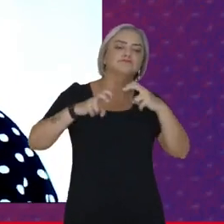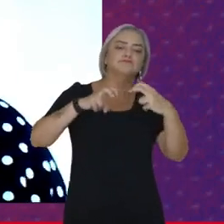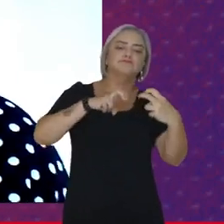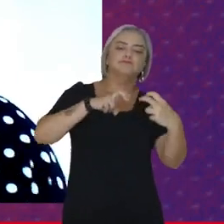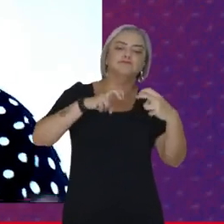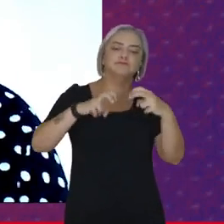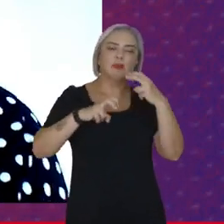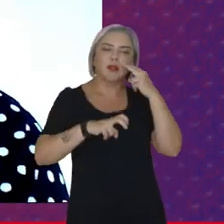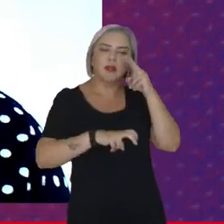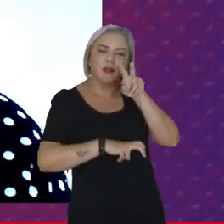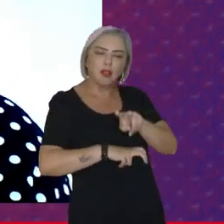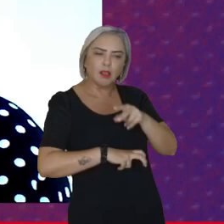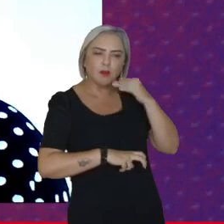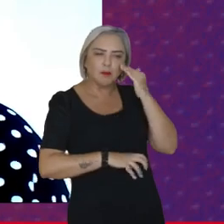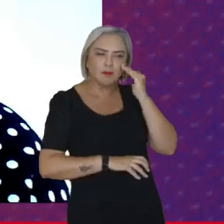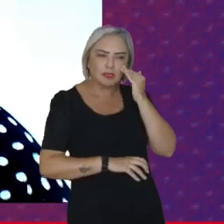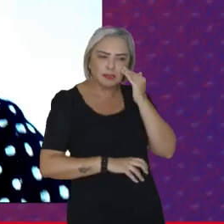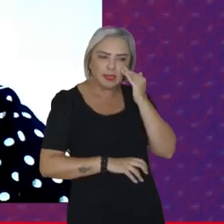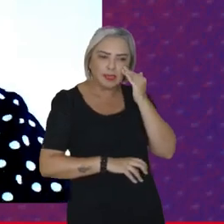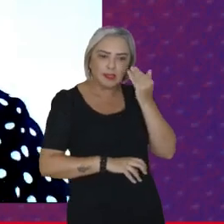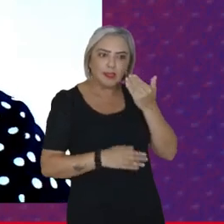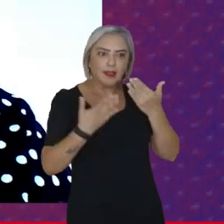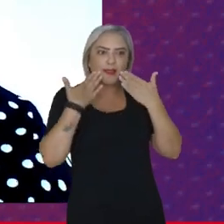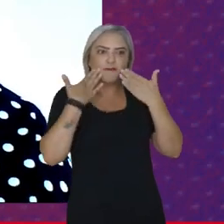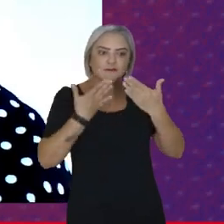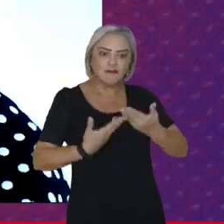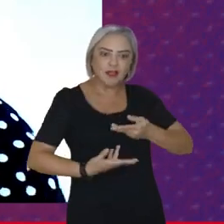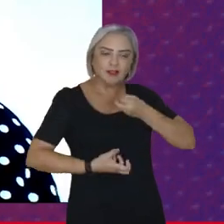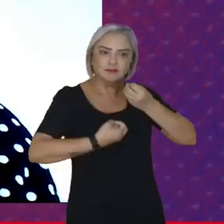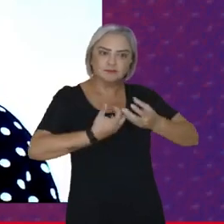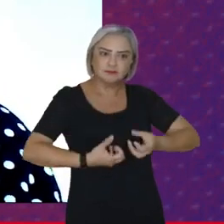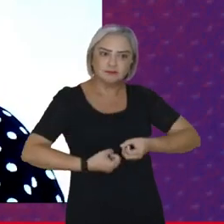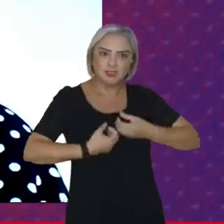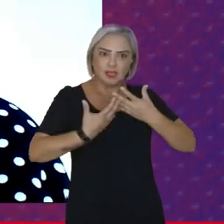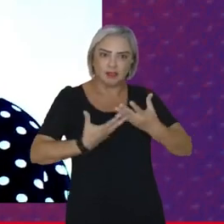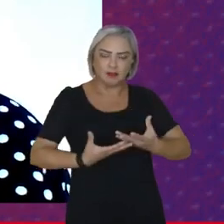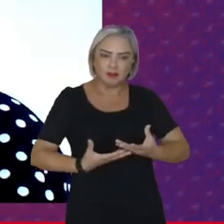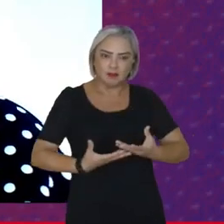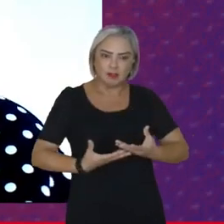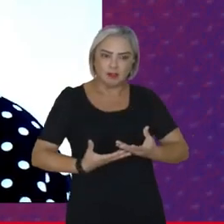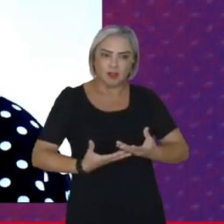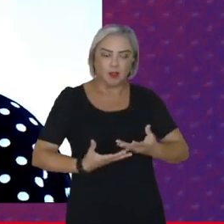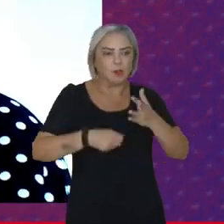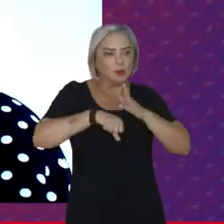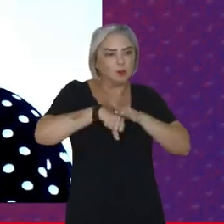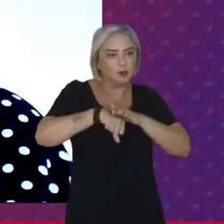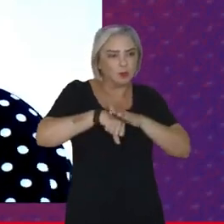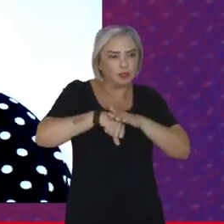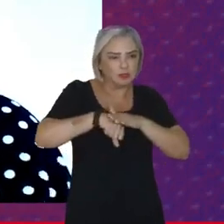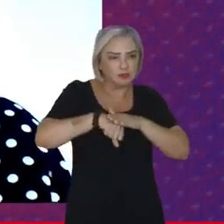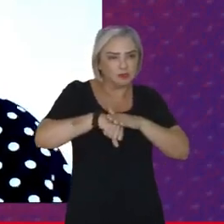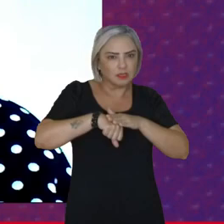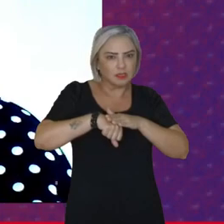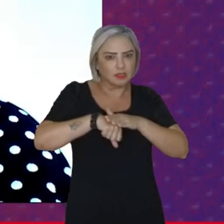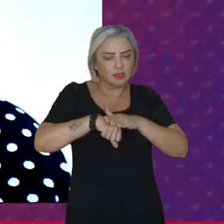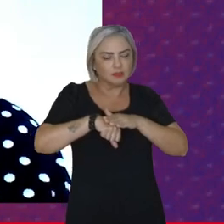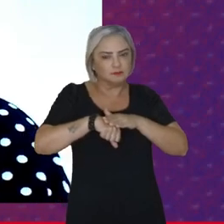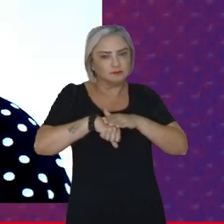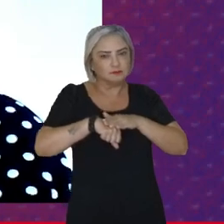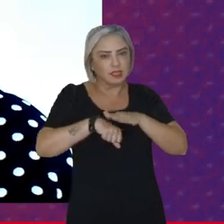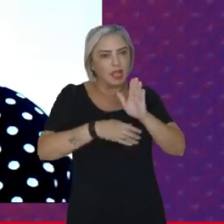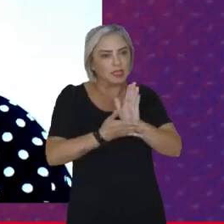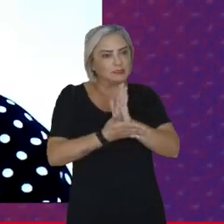que compreender que talvez o que ela esteja apresentando como uma doença